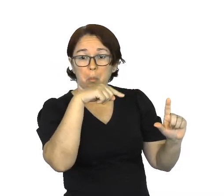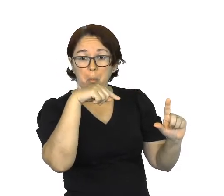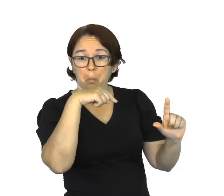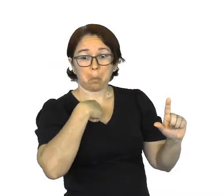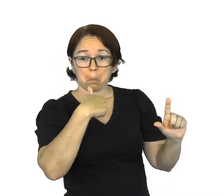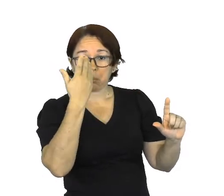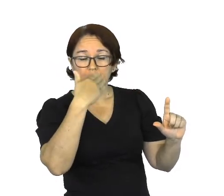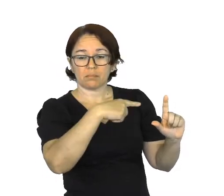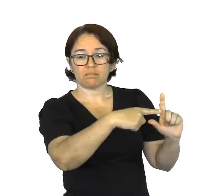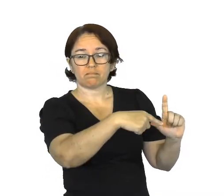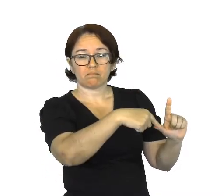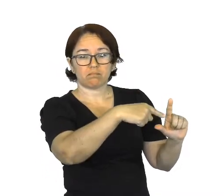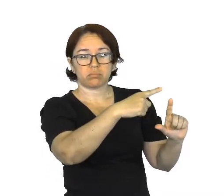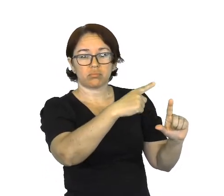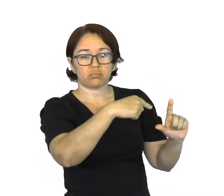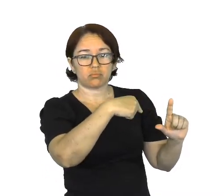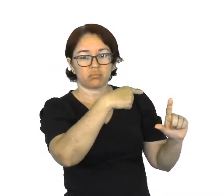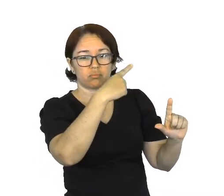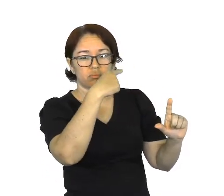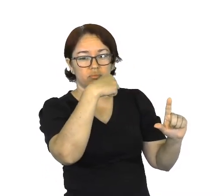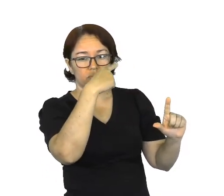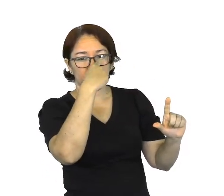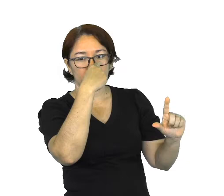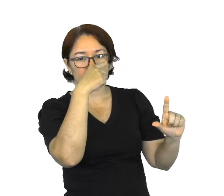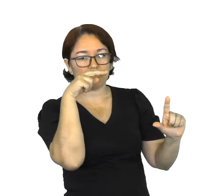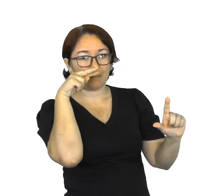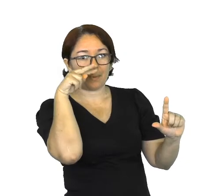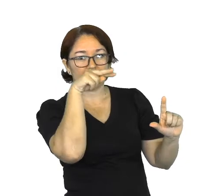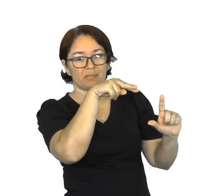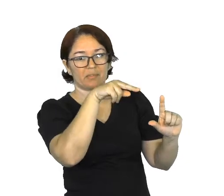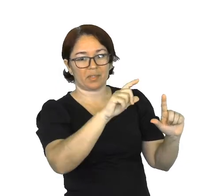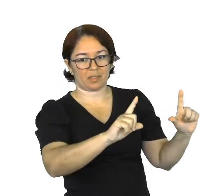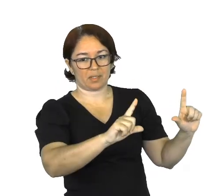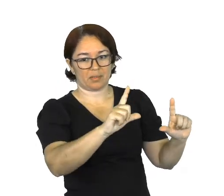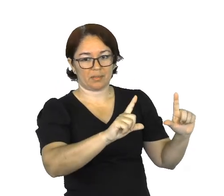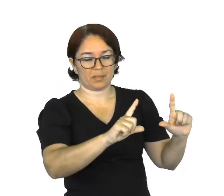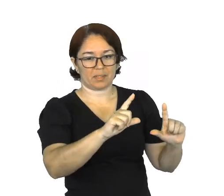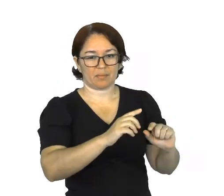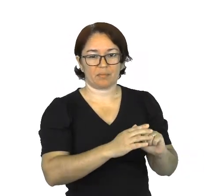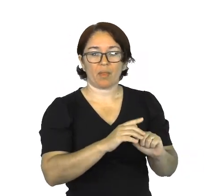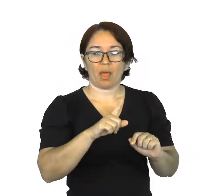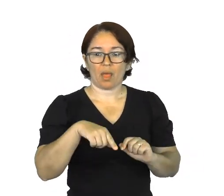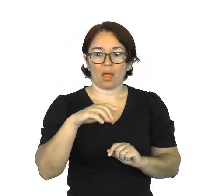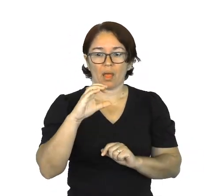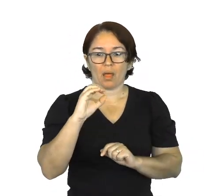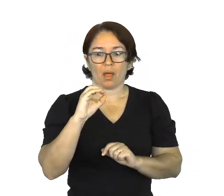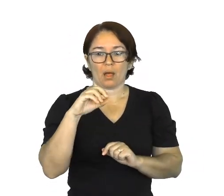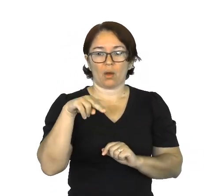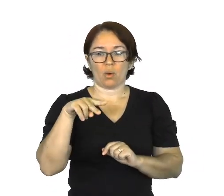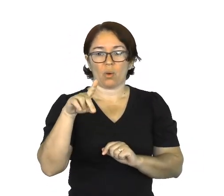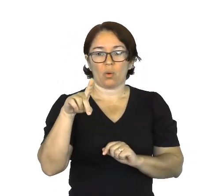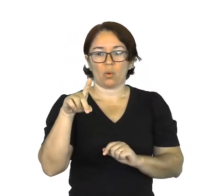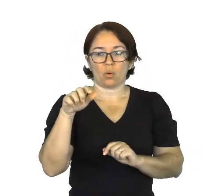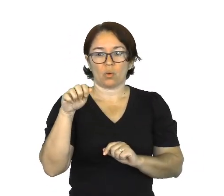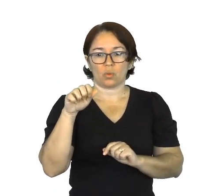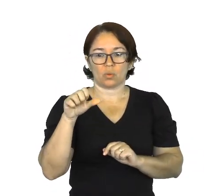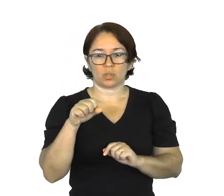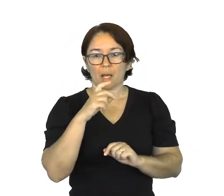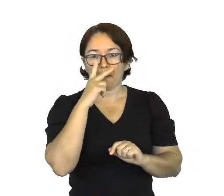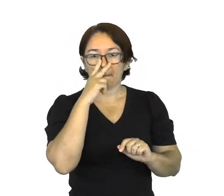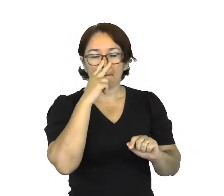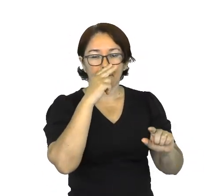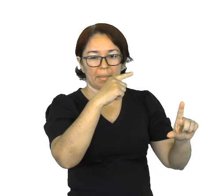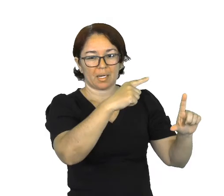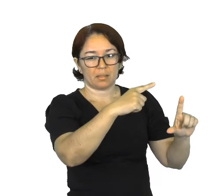aí. Essas ondas transversais, vocês estão vendo aí na imagem de vocês, são ondas que se propagam em direções perpendiculares